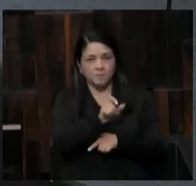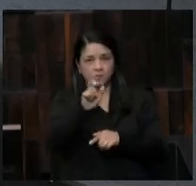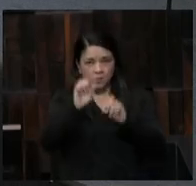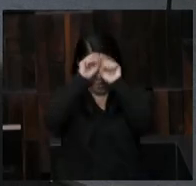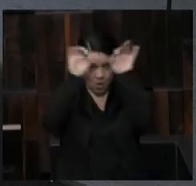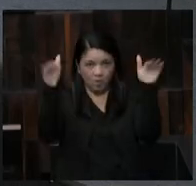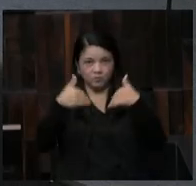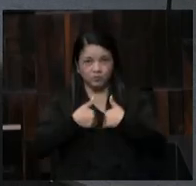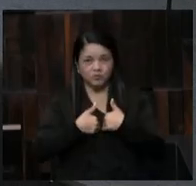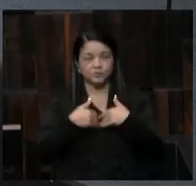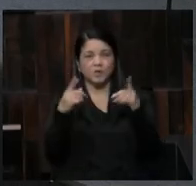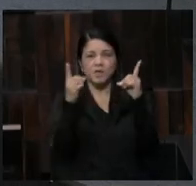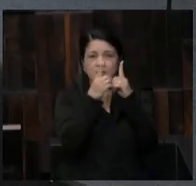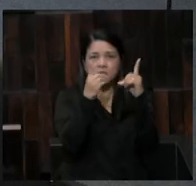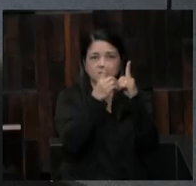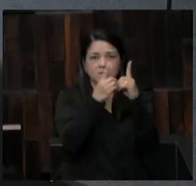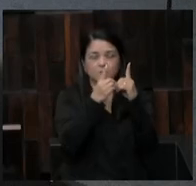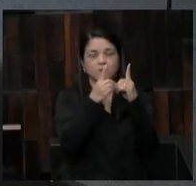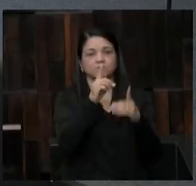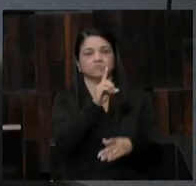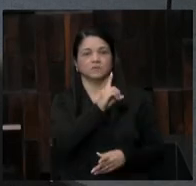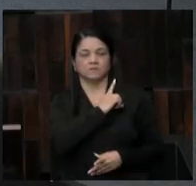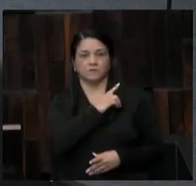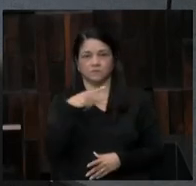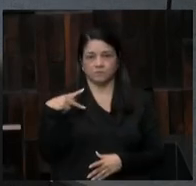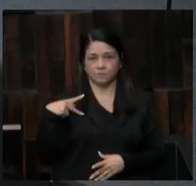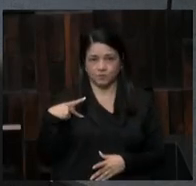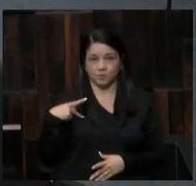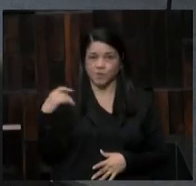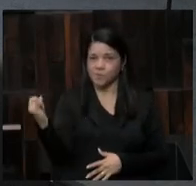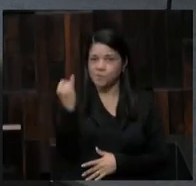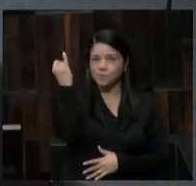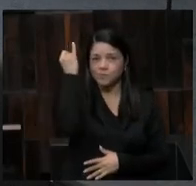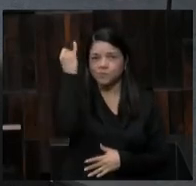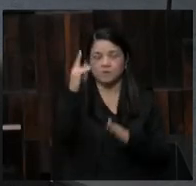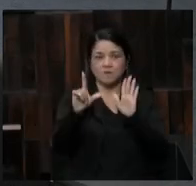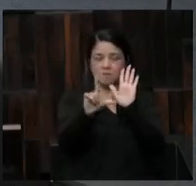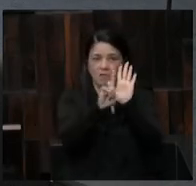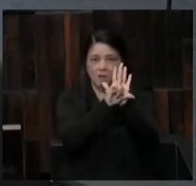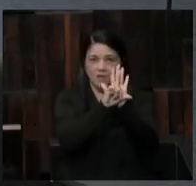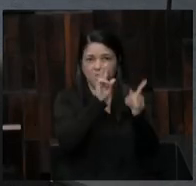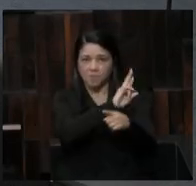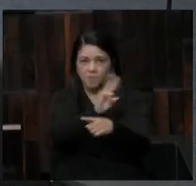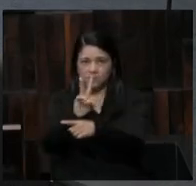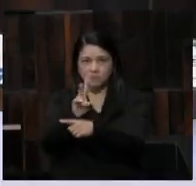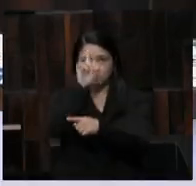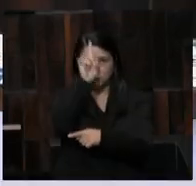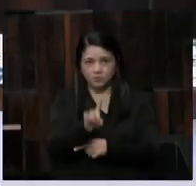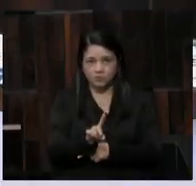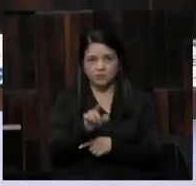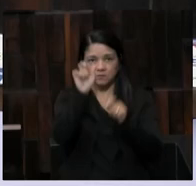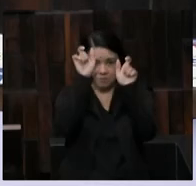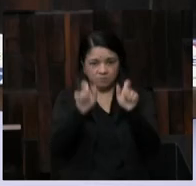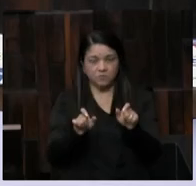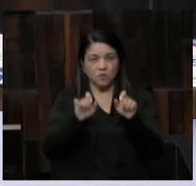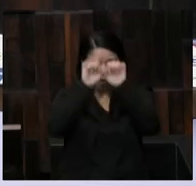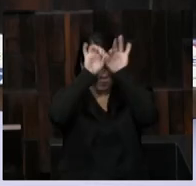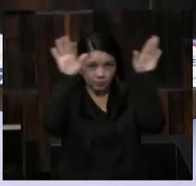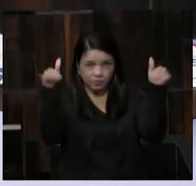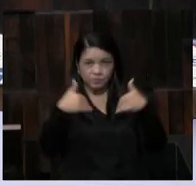por atendimento na Defensoria Pública. A importância da legislação de proteção aos direitos das pessoas com